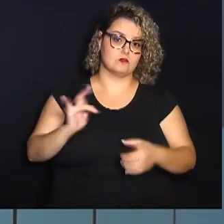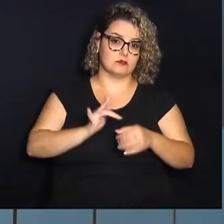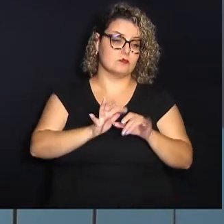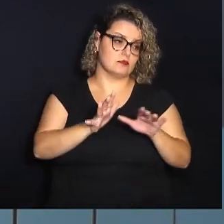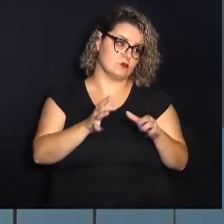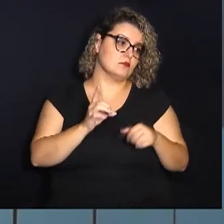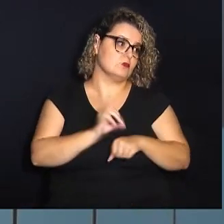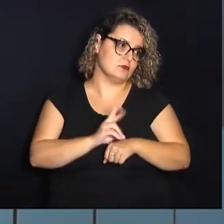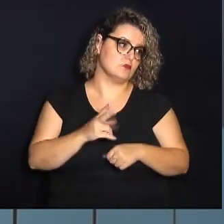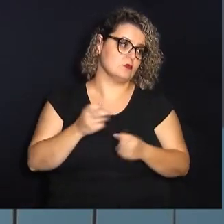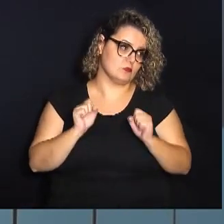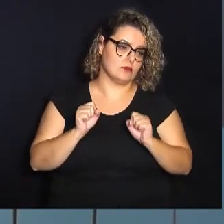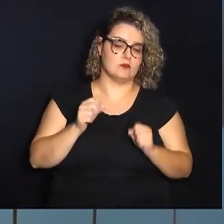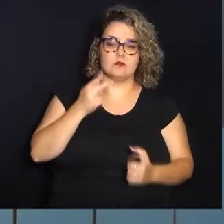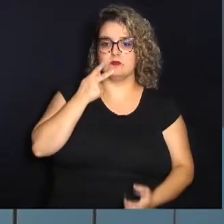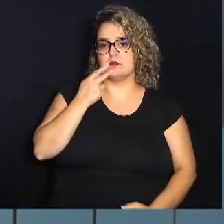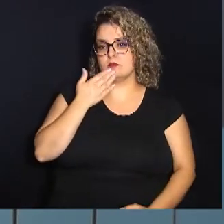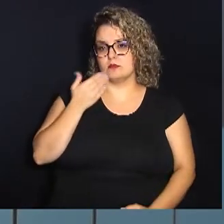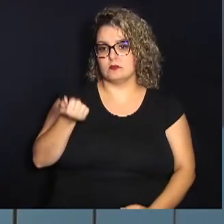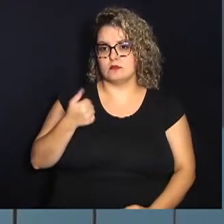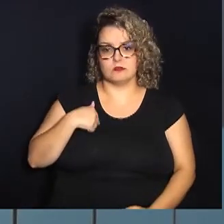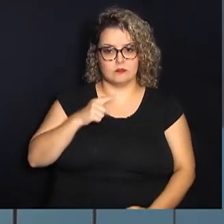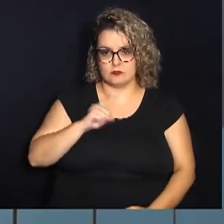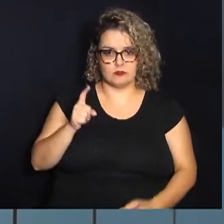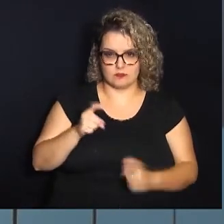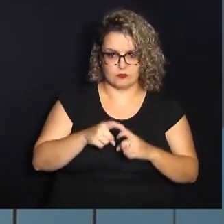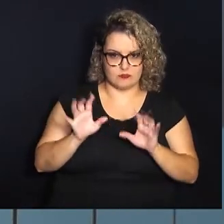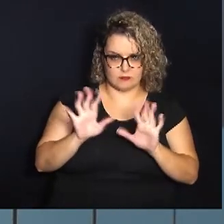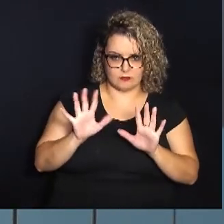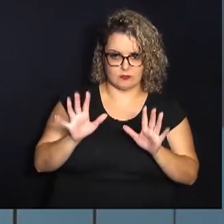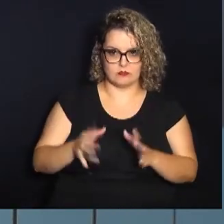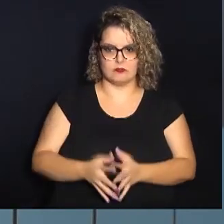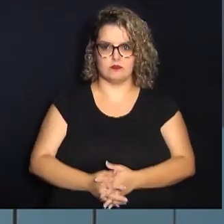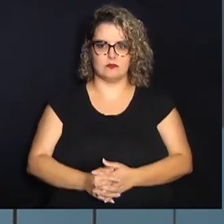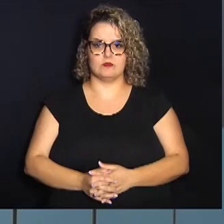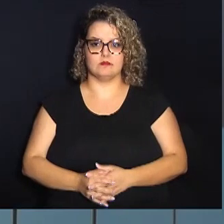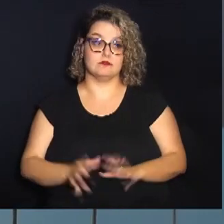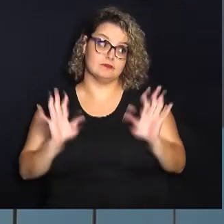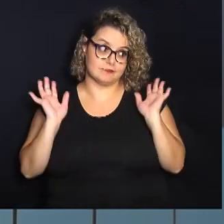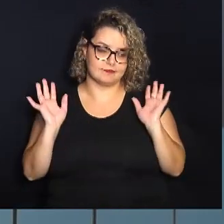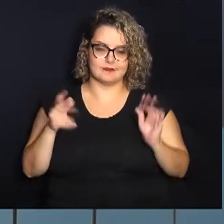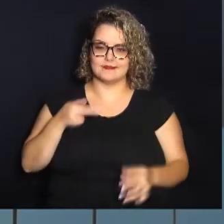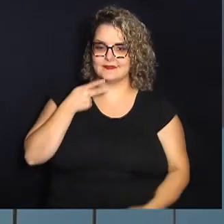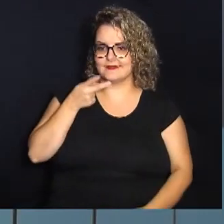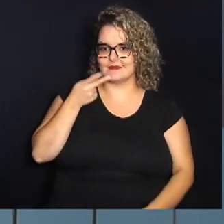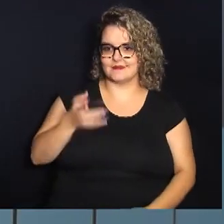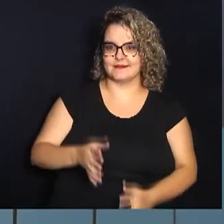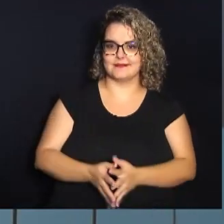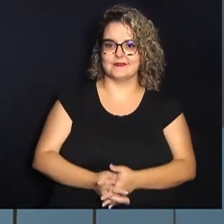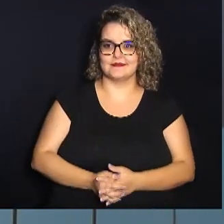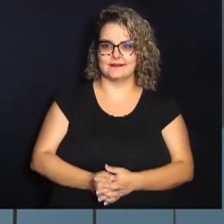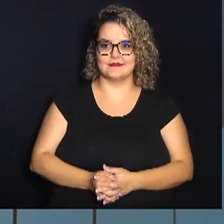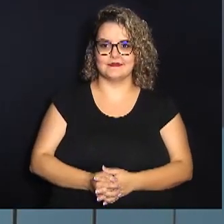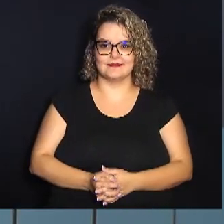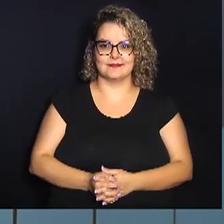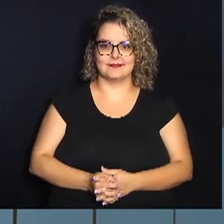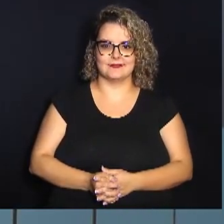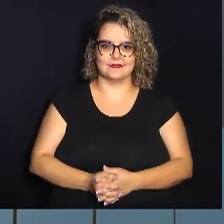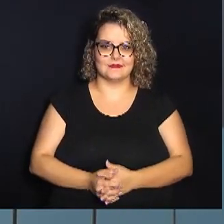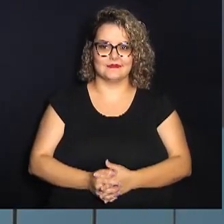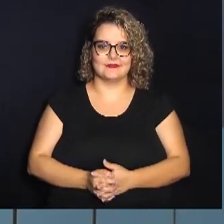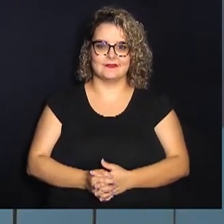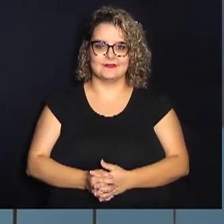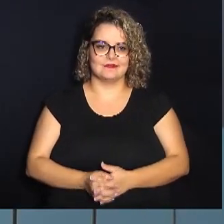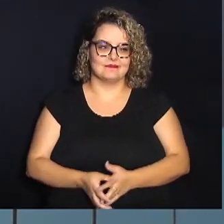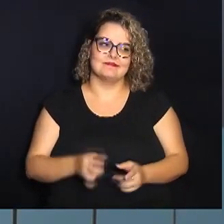aqui, Fausto, pode falar melhor que eu, não sou médica, né? Então, estou falando aqui de orelhada, como a gente fala, né?